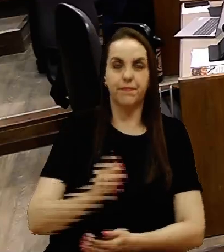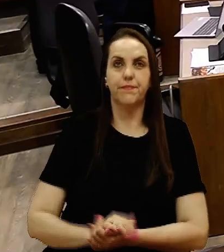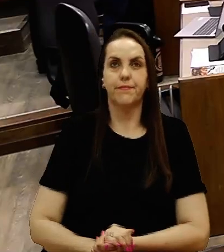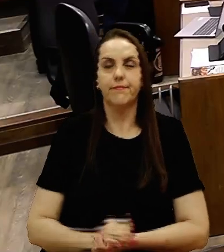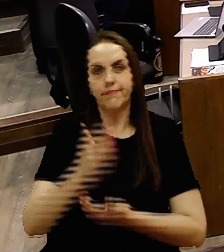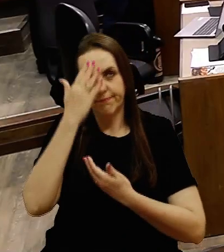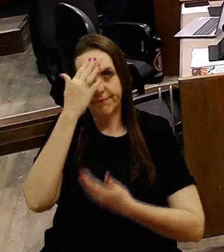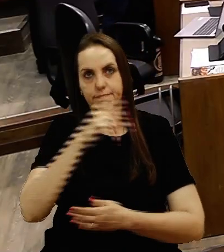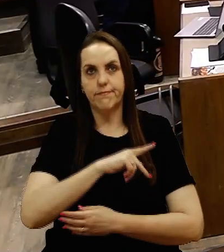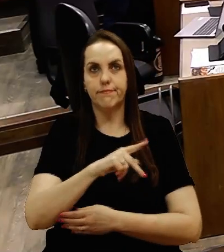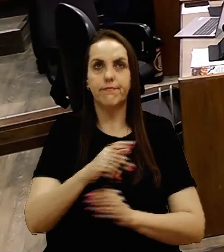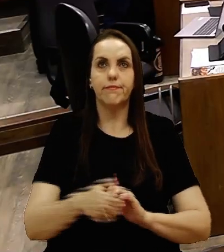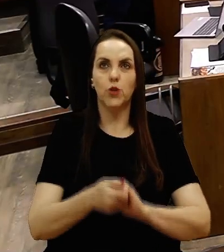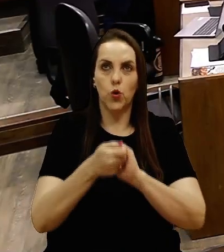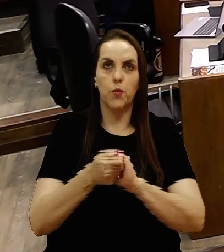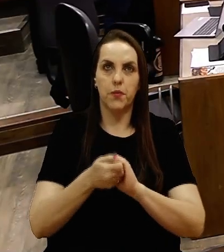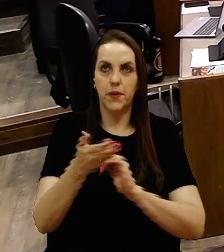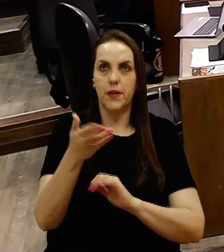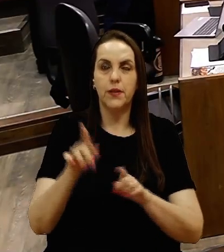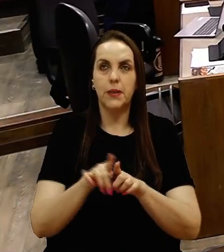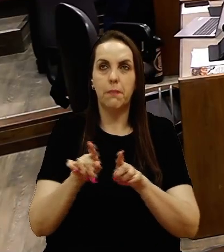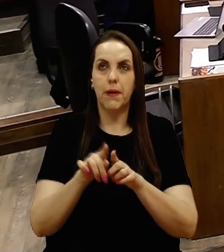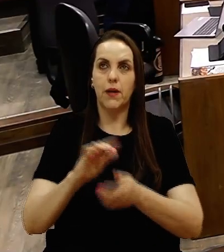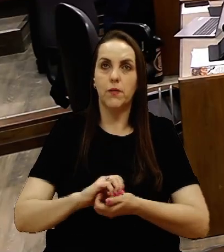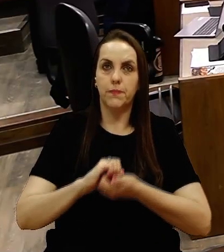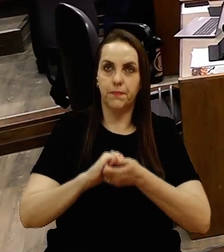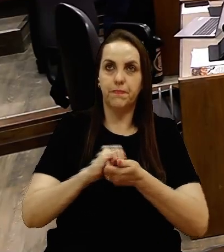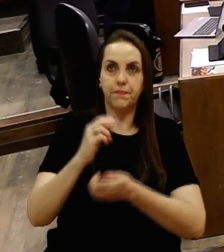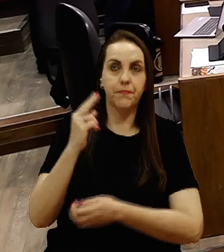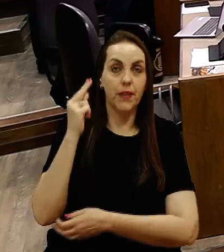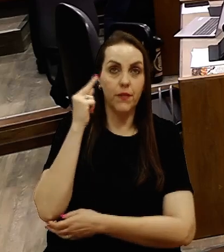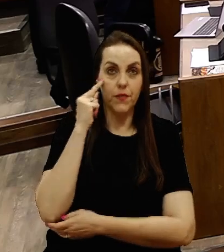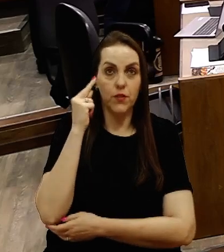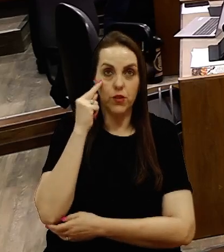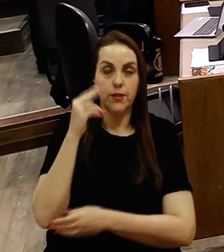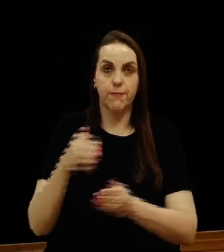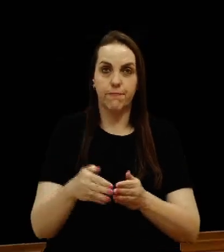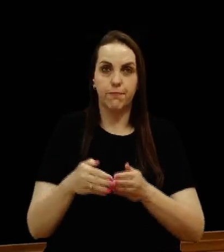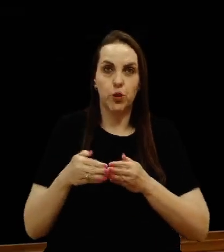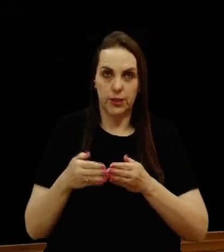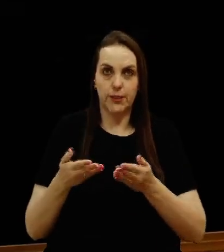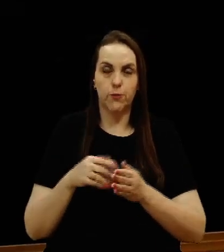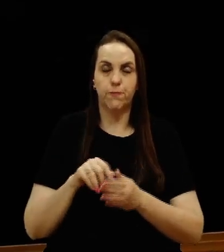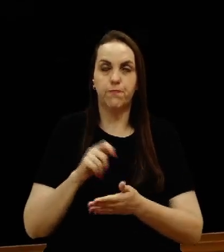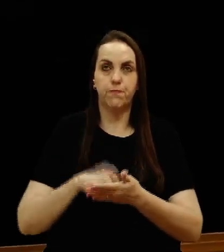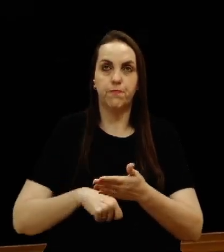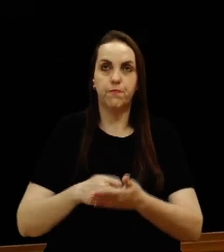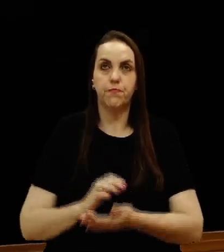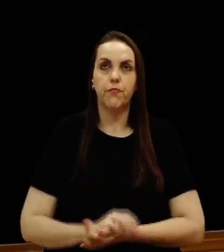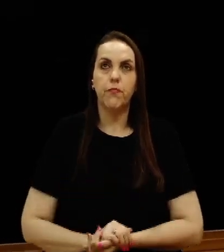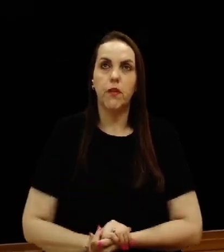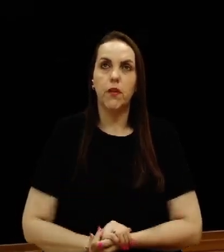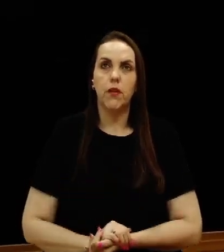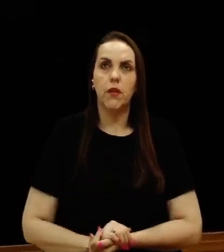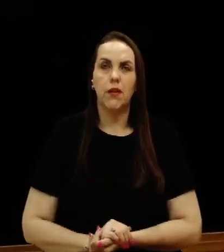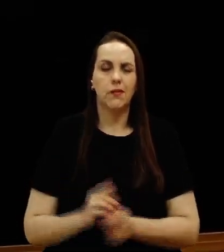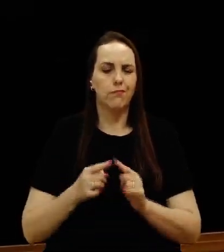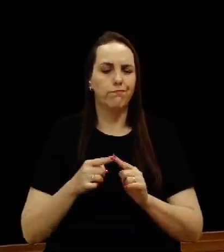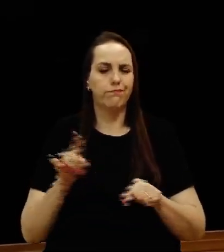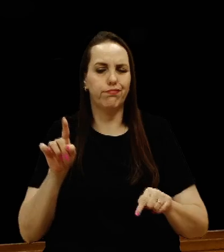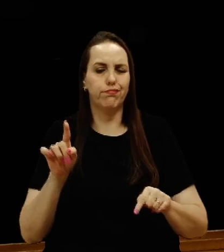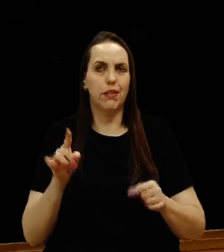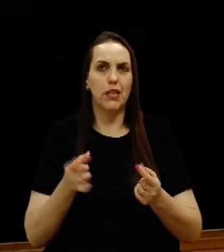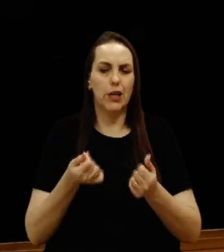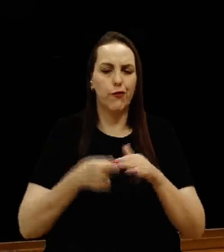ao vereador Sandro Fantinel, autor da moção, uma discrepância nos investimentos públicos que, embora nós tenhamos discordância da essência